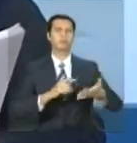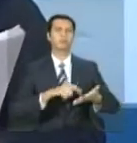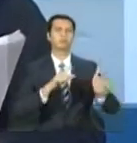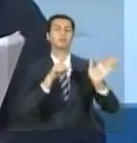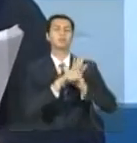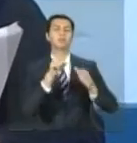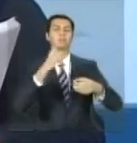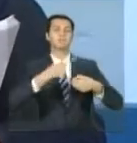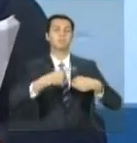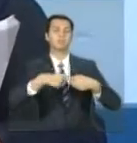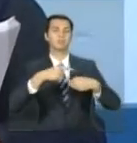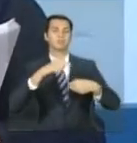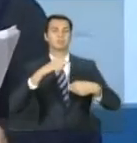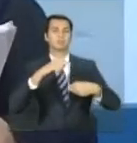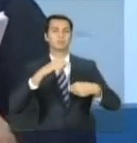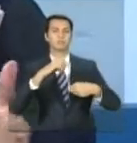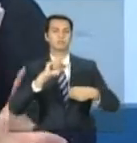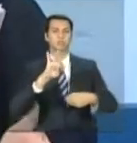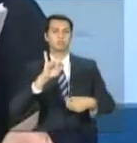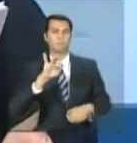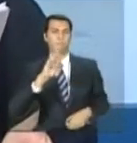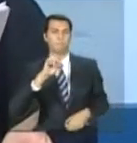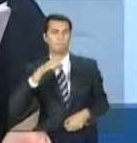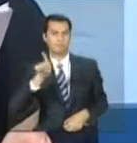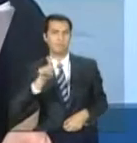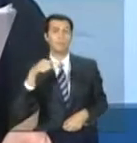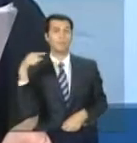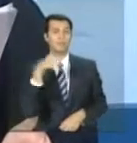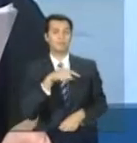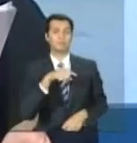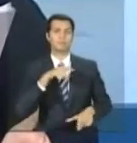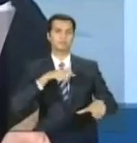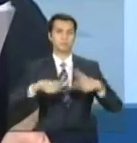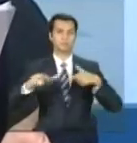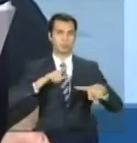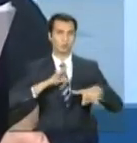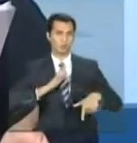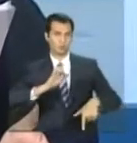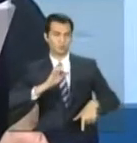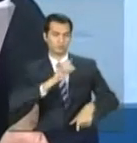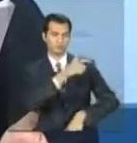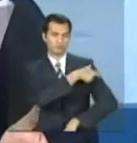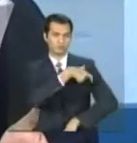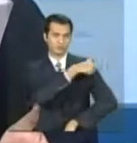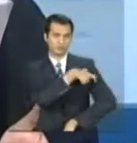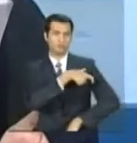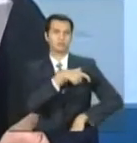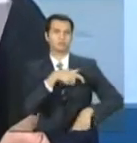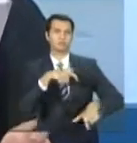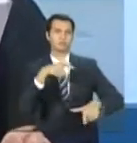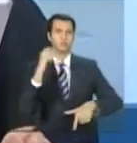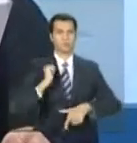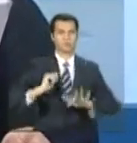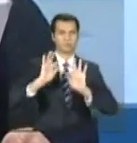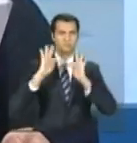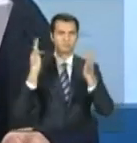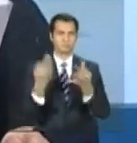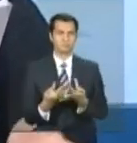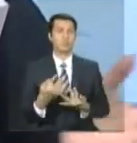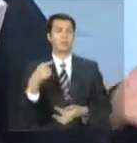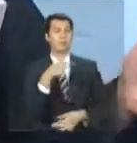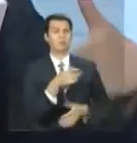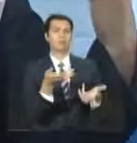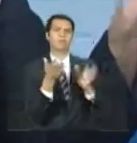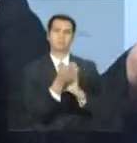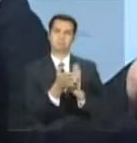Catarina. Ele é gestor do programa Bolsa Família, lá de Imbé, de Minas, e ele gostaria de parabenizar